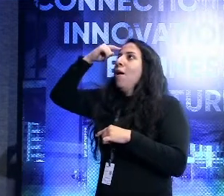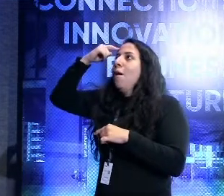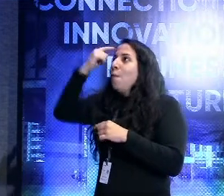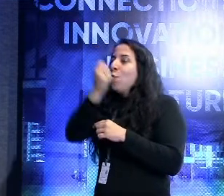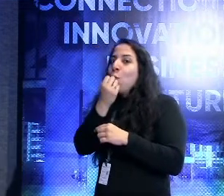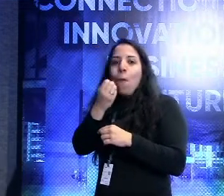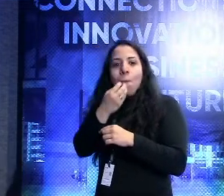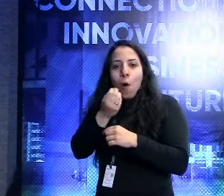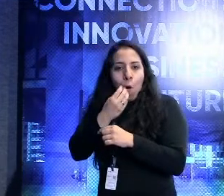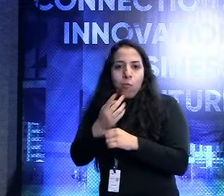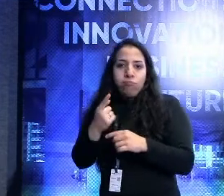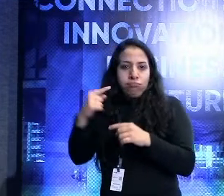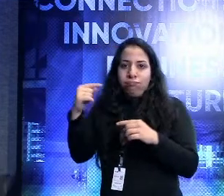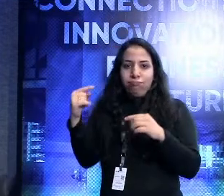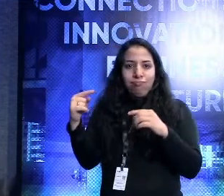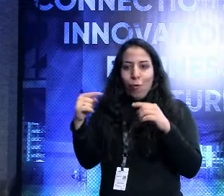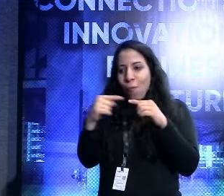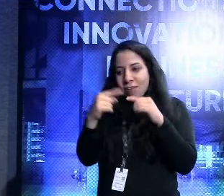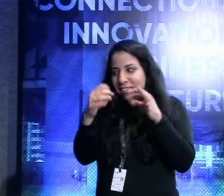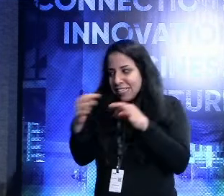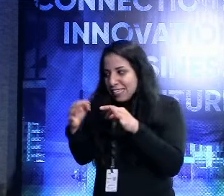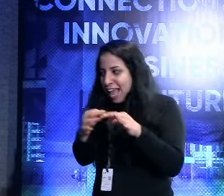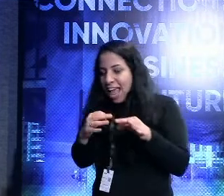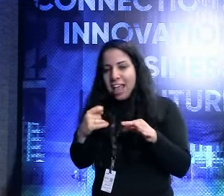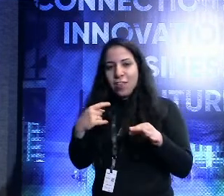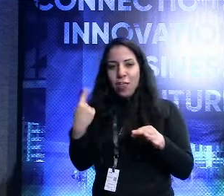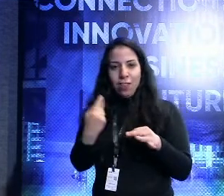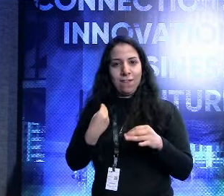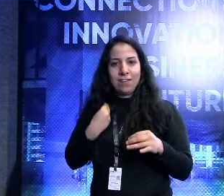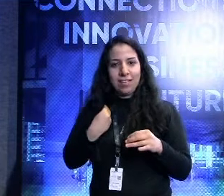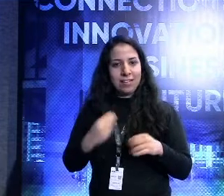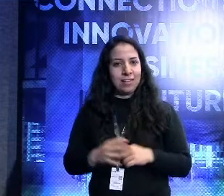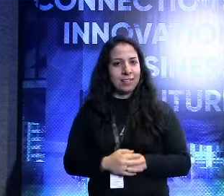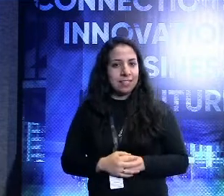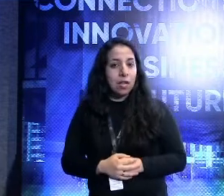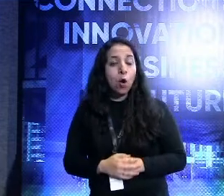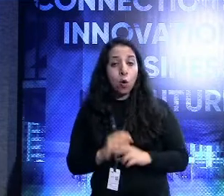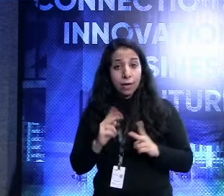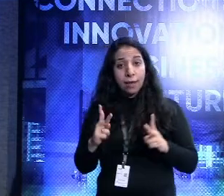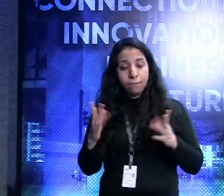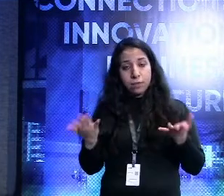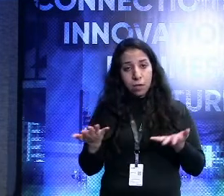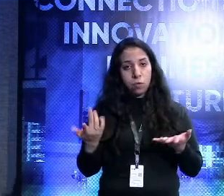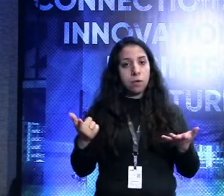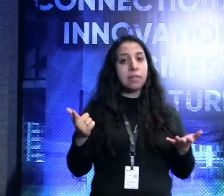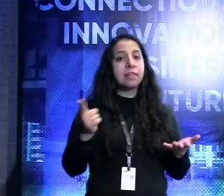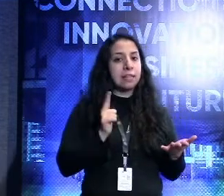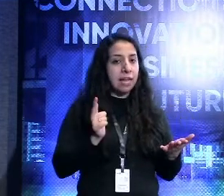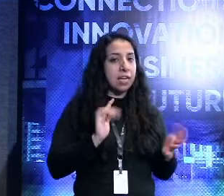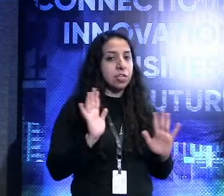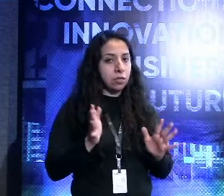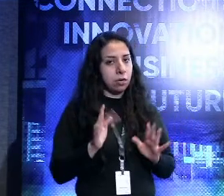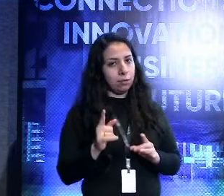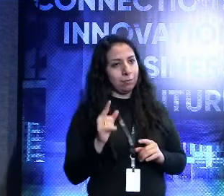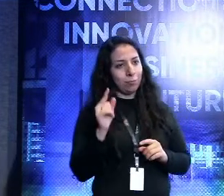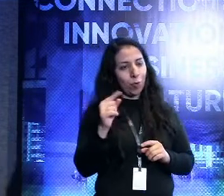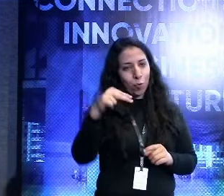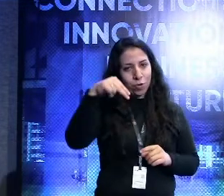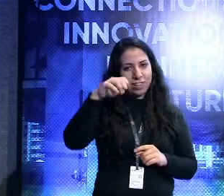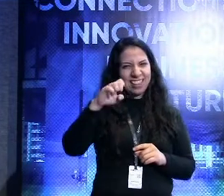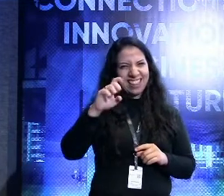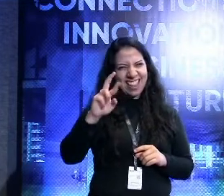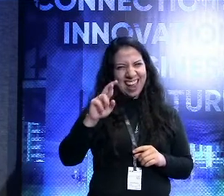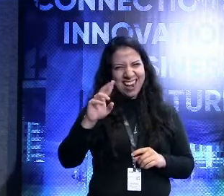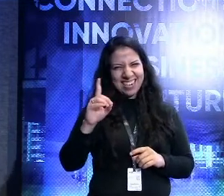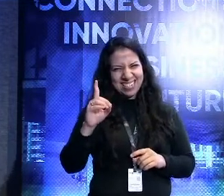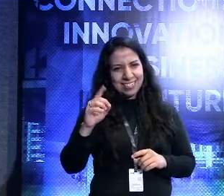literalmente. Vamos pegar o que a gente tem e levar para o Hunger Games? Então, a gente também nomeou, a gente é um pouco nerd de filmes. E a gente pega esse dia e o